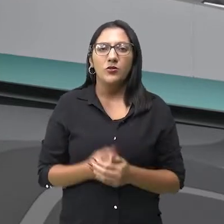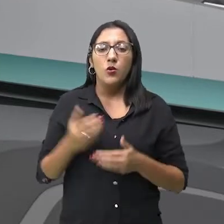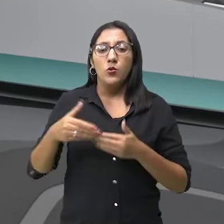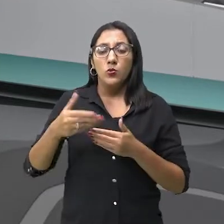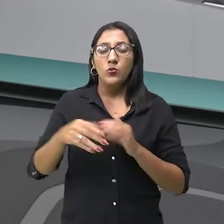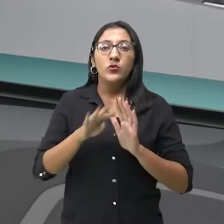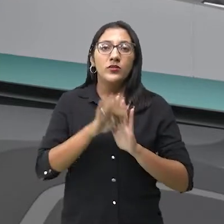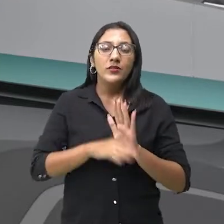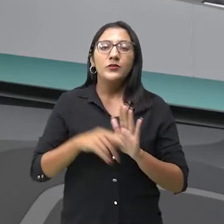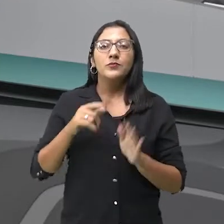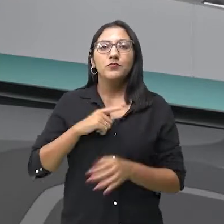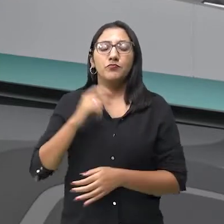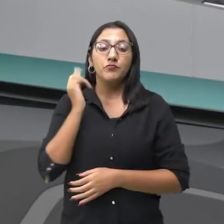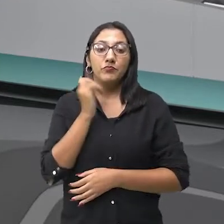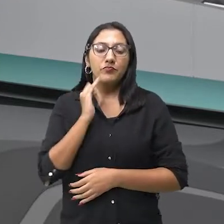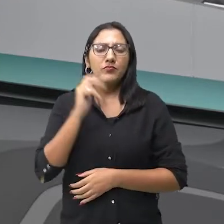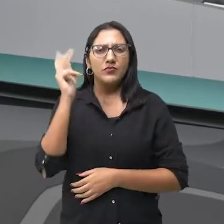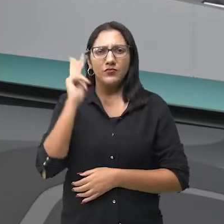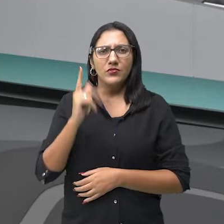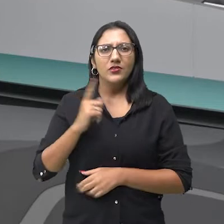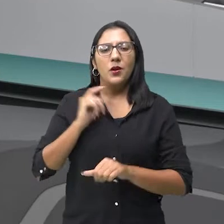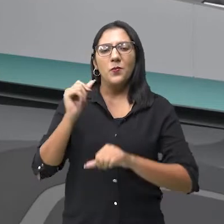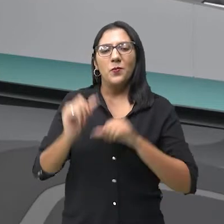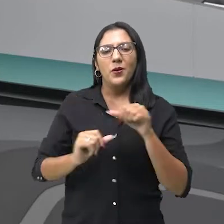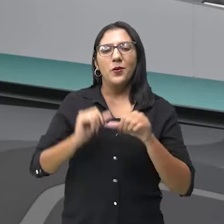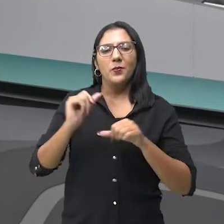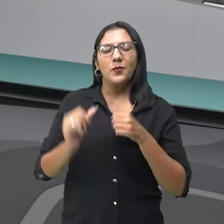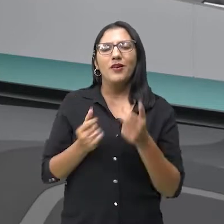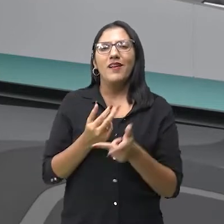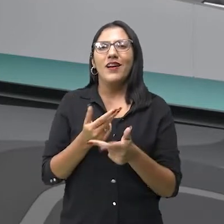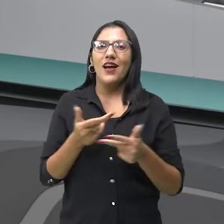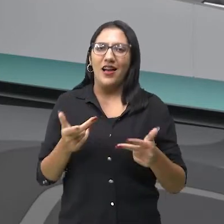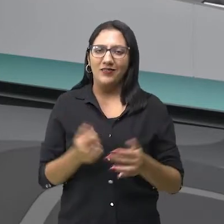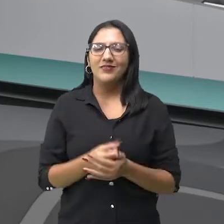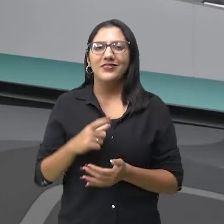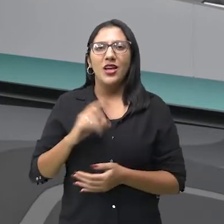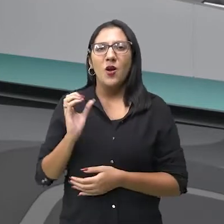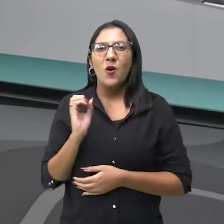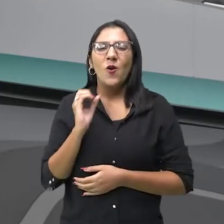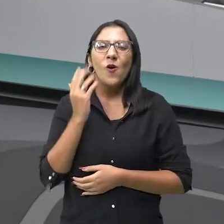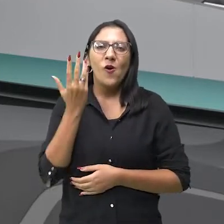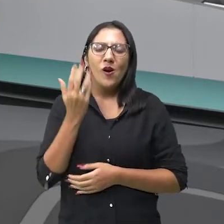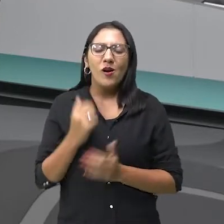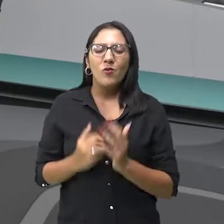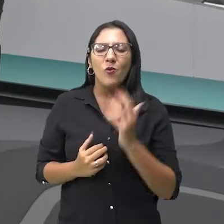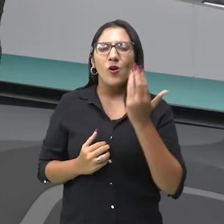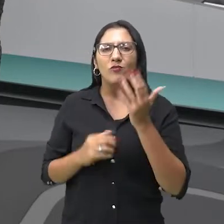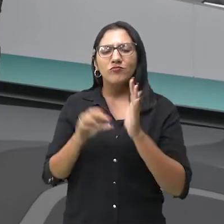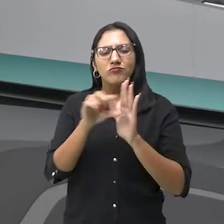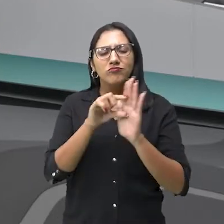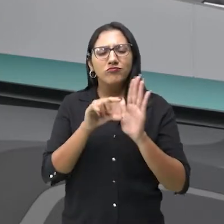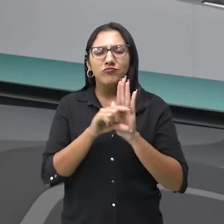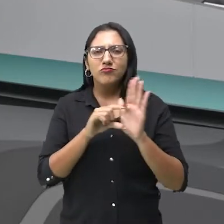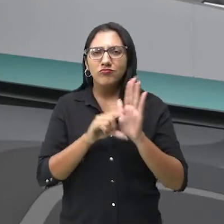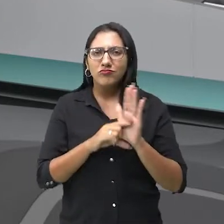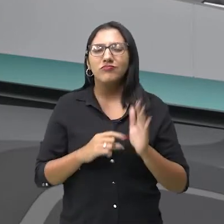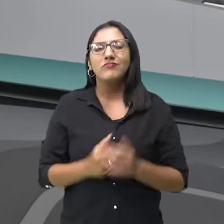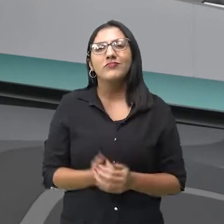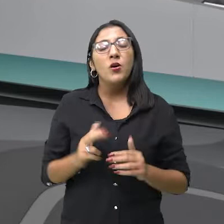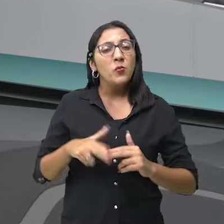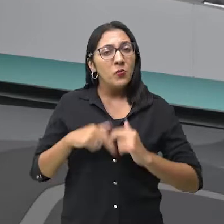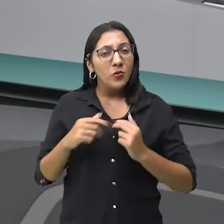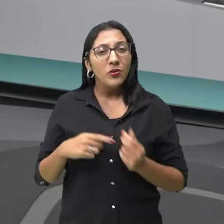desse texto que conta a história, os fatos vão se transformando, os fatos vão acontecendo um após o outro e é por isso que a gente